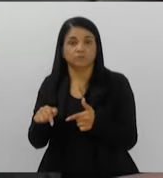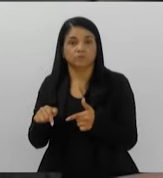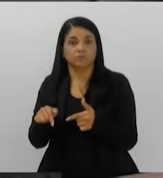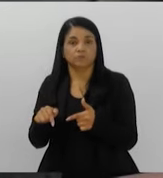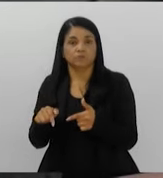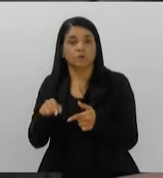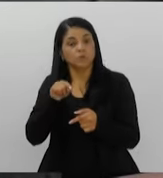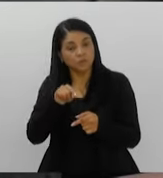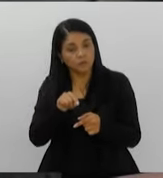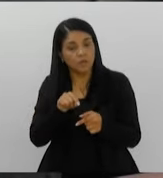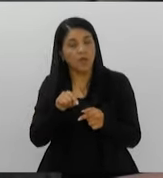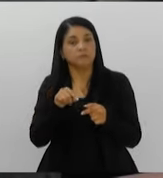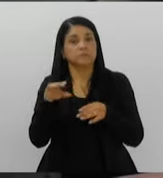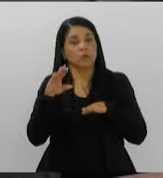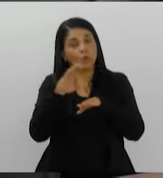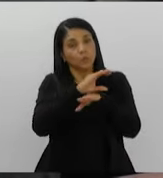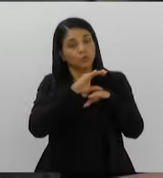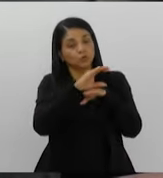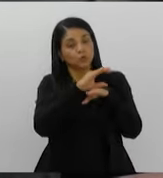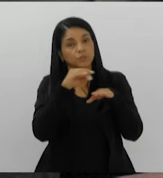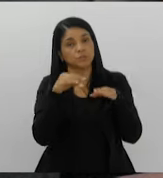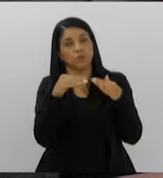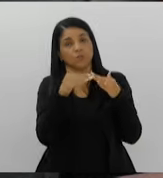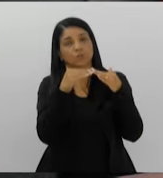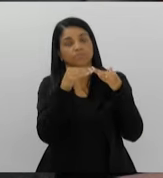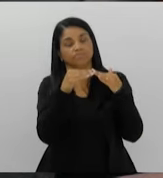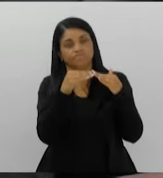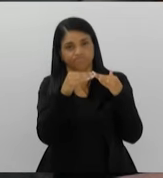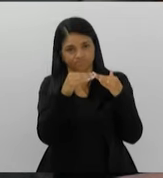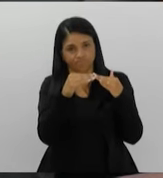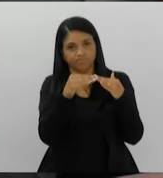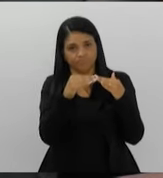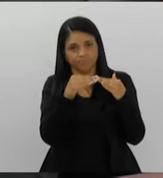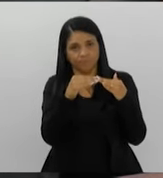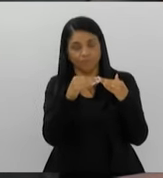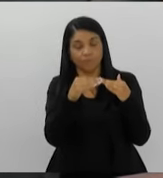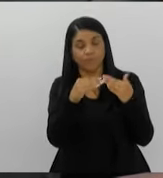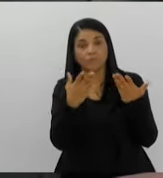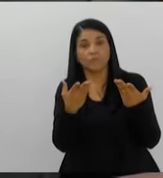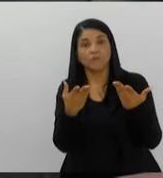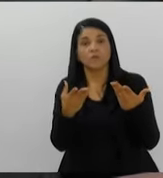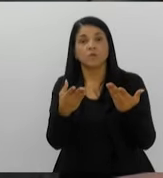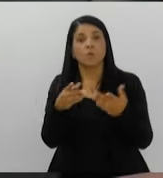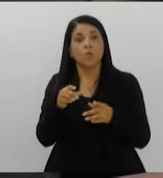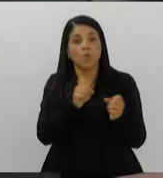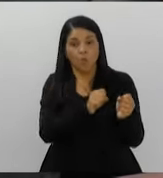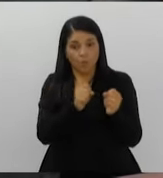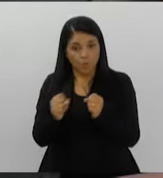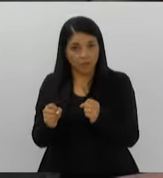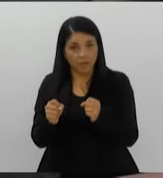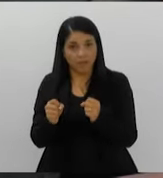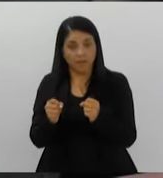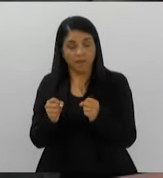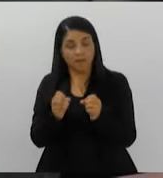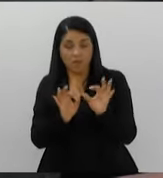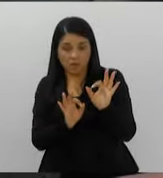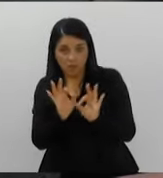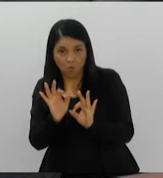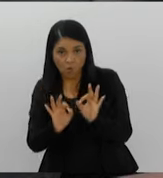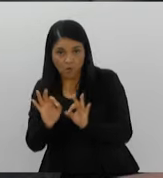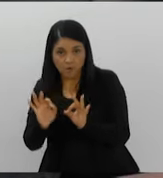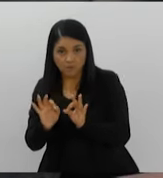que está disposto na Constituição Federal no princípio da especialidade. No entanto, o poder concedente, aquele que organiza